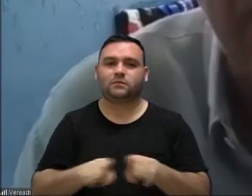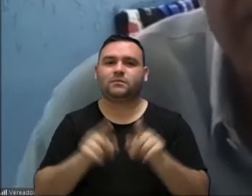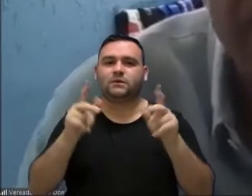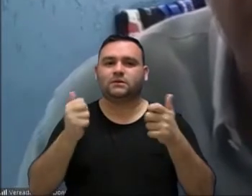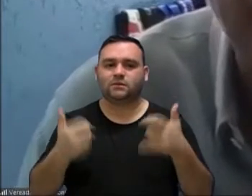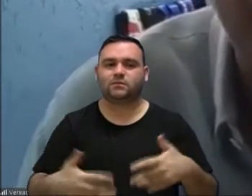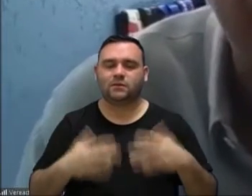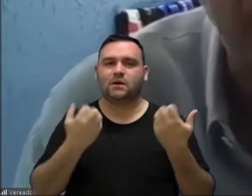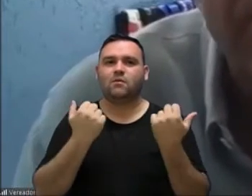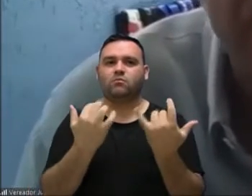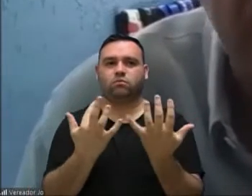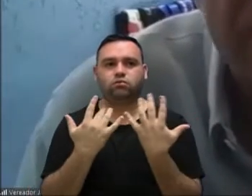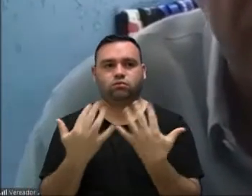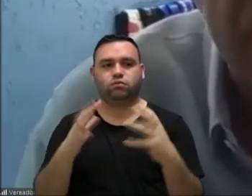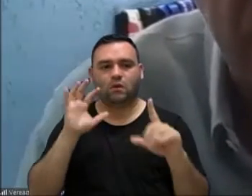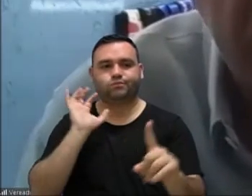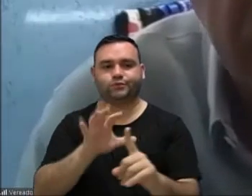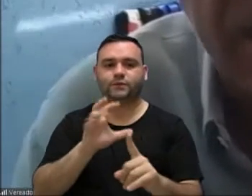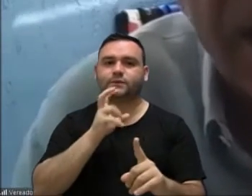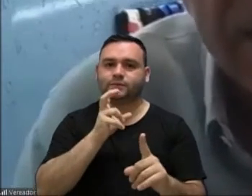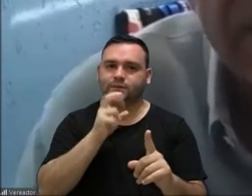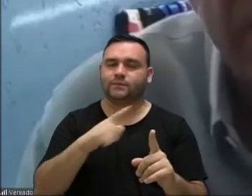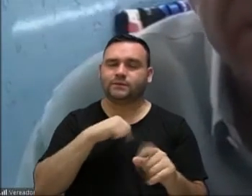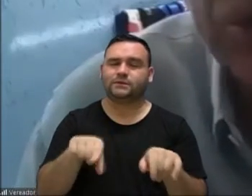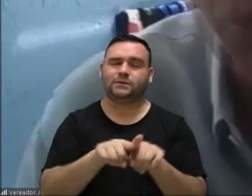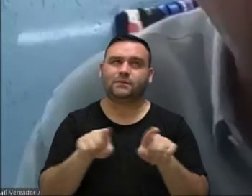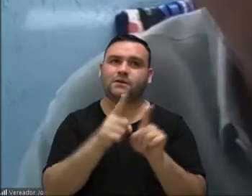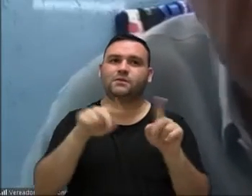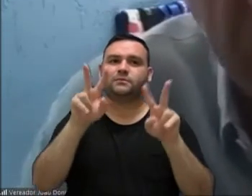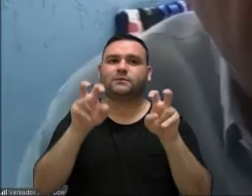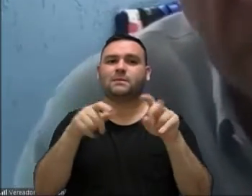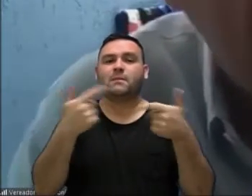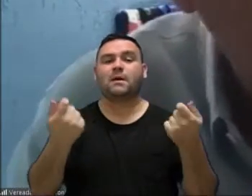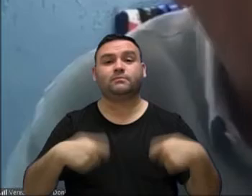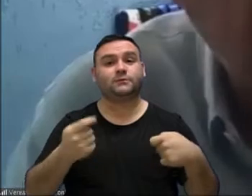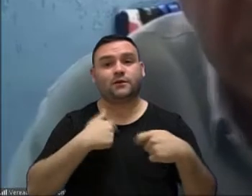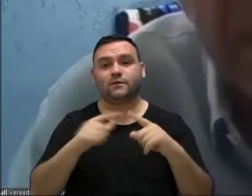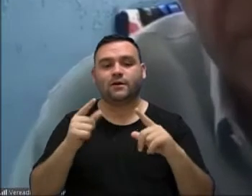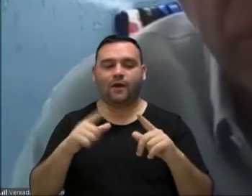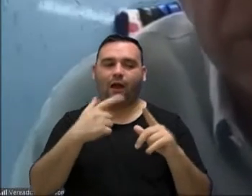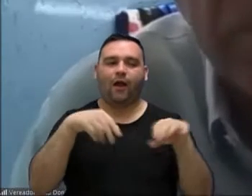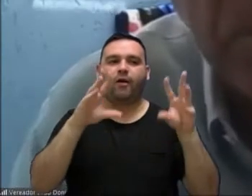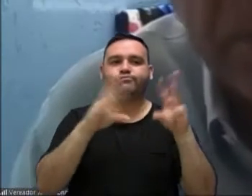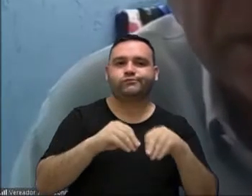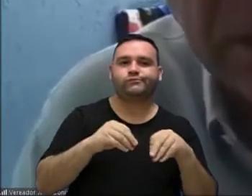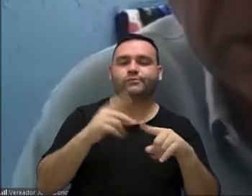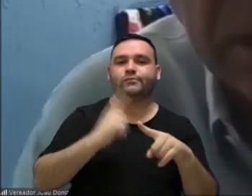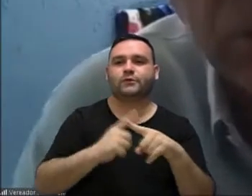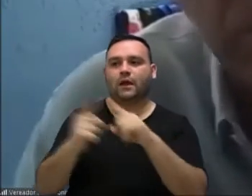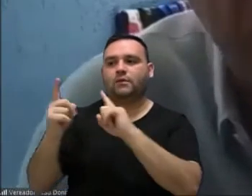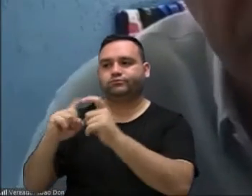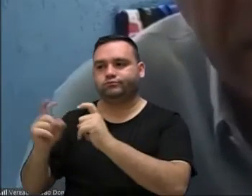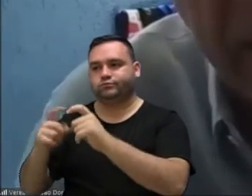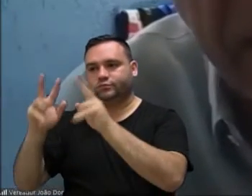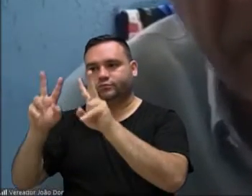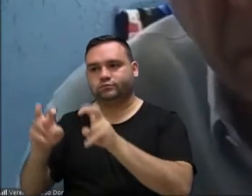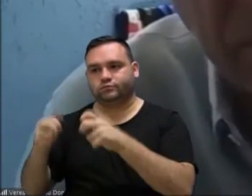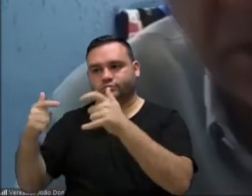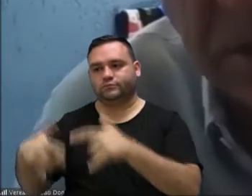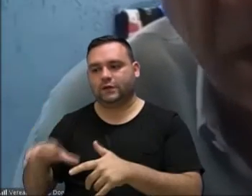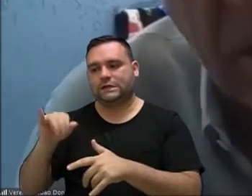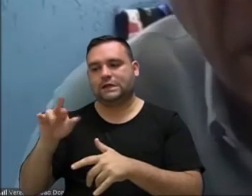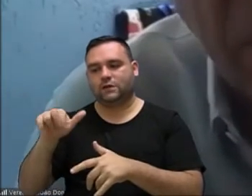questão das queimadas que está impactando a cidade tremendamente em tratar esse assunto mas tive que me ausentar por um tempo para tratar esse assunto de uma maneira